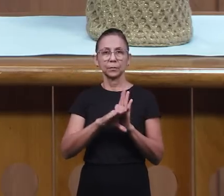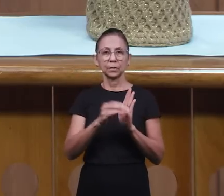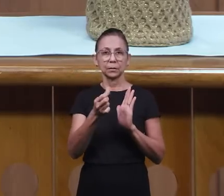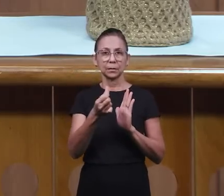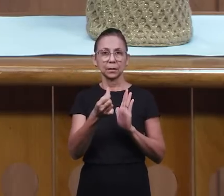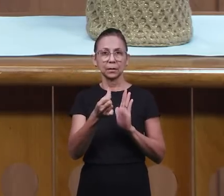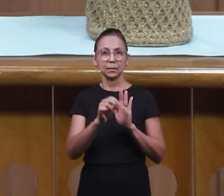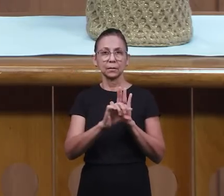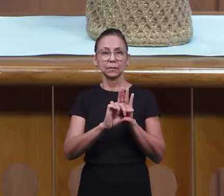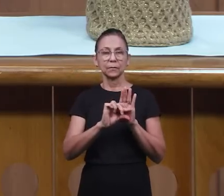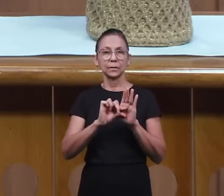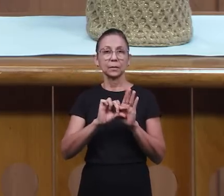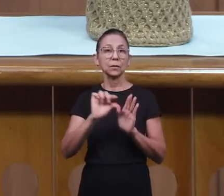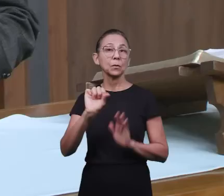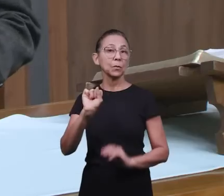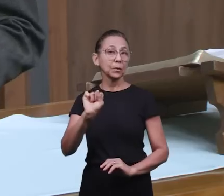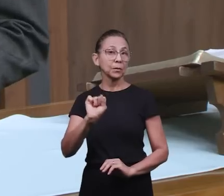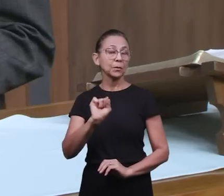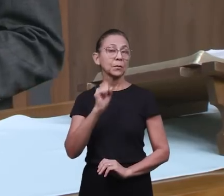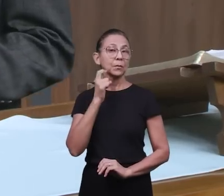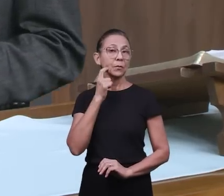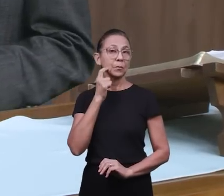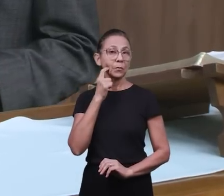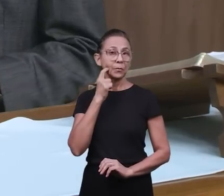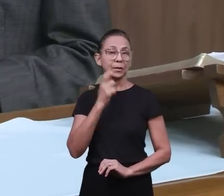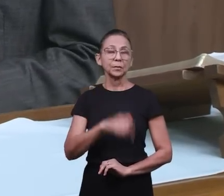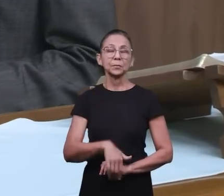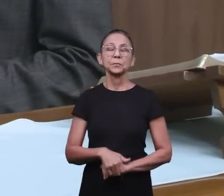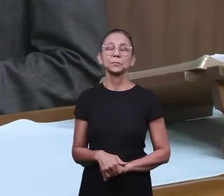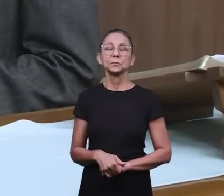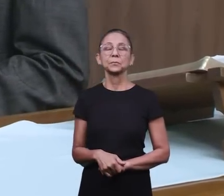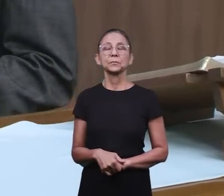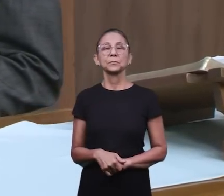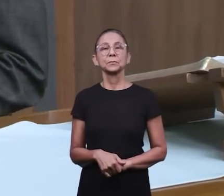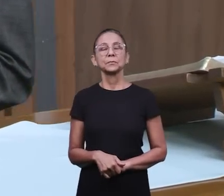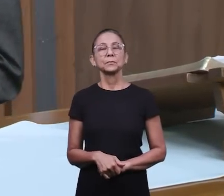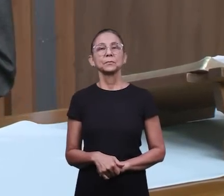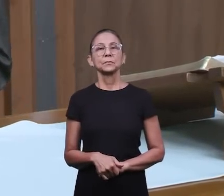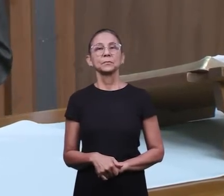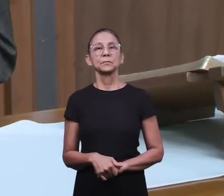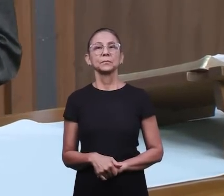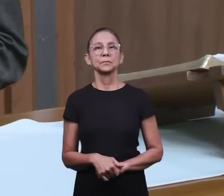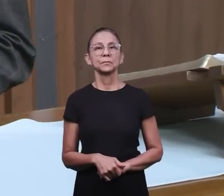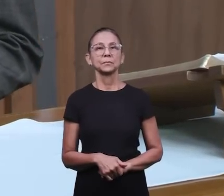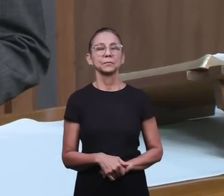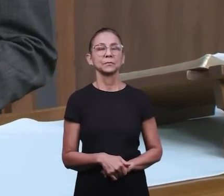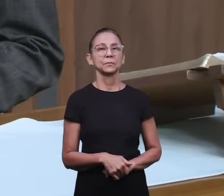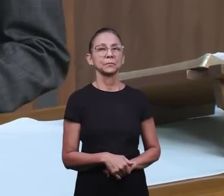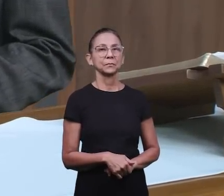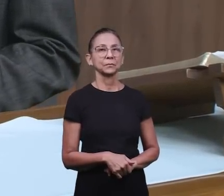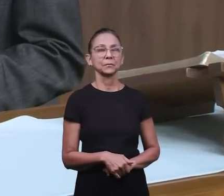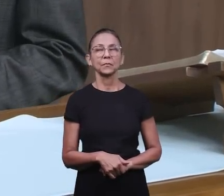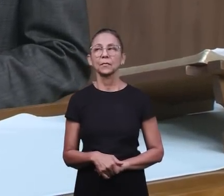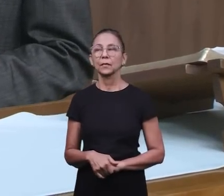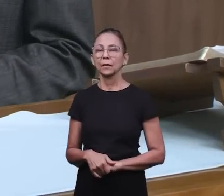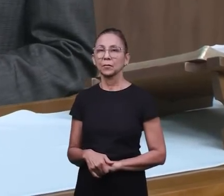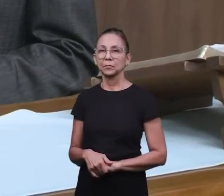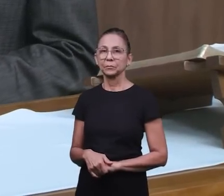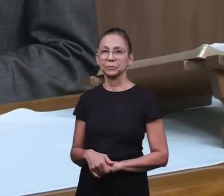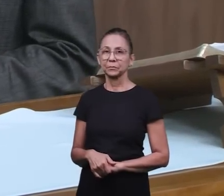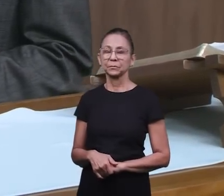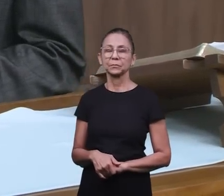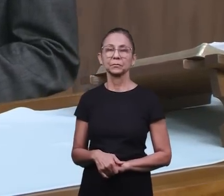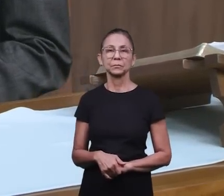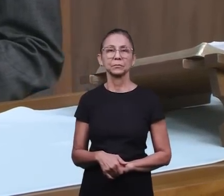6, versículo 8. E a palavra de Deus nos fala no capítulo 6 de Miqueias, versículo 8, diz assim, vamos ler comigo fazendo